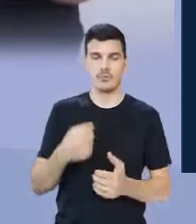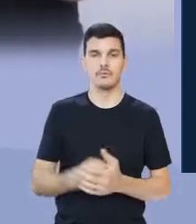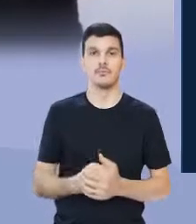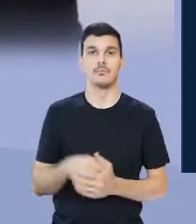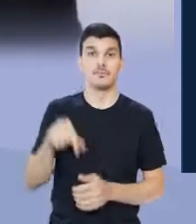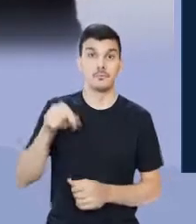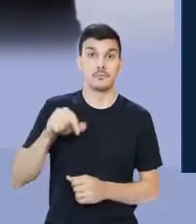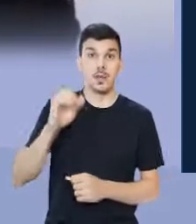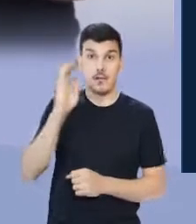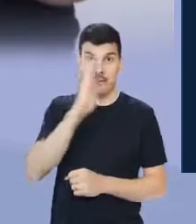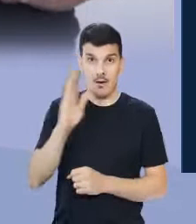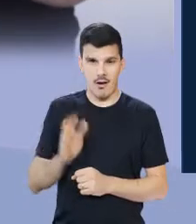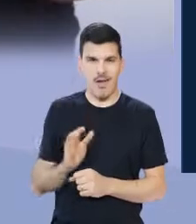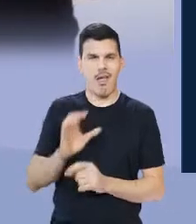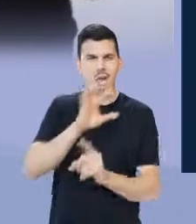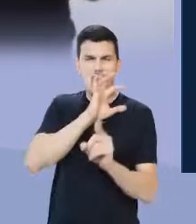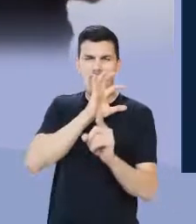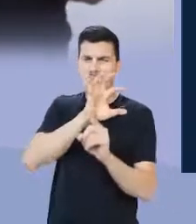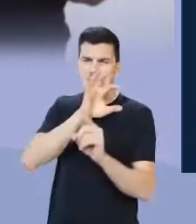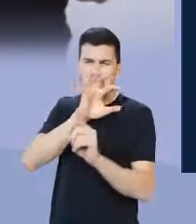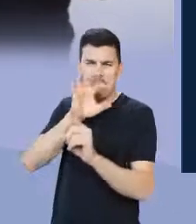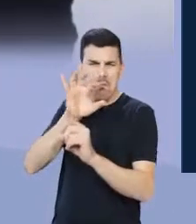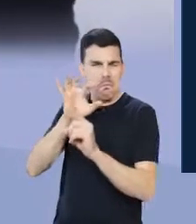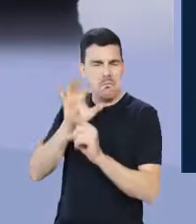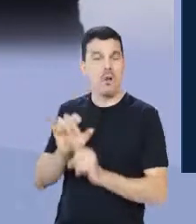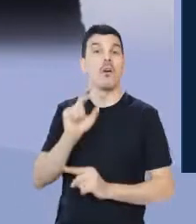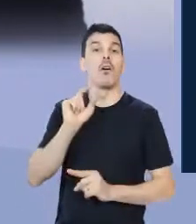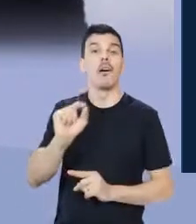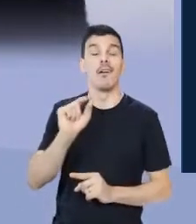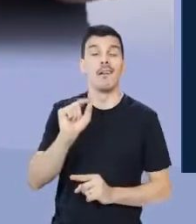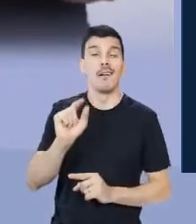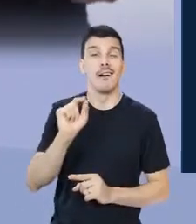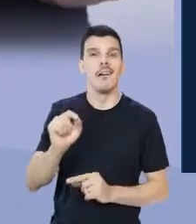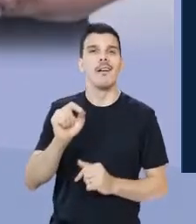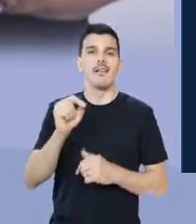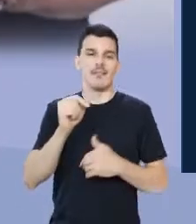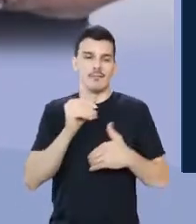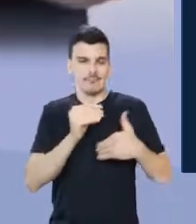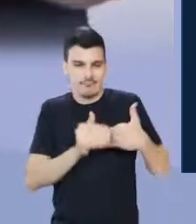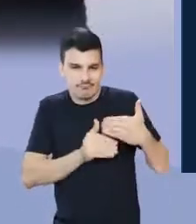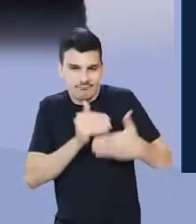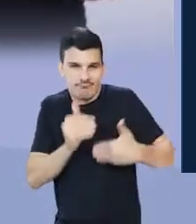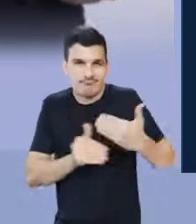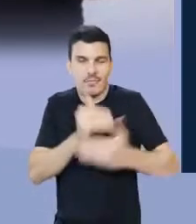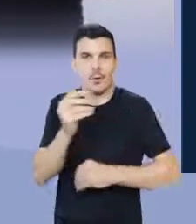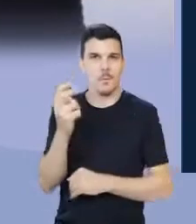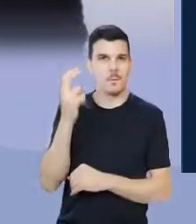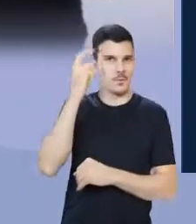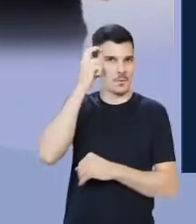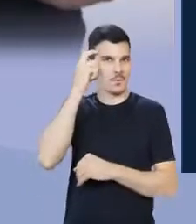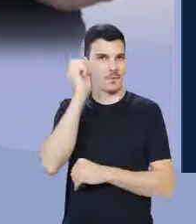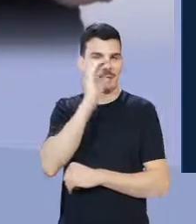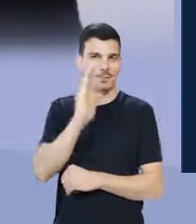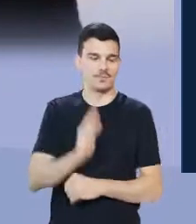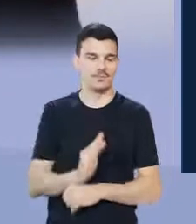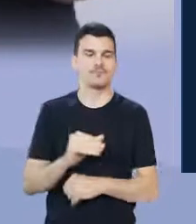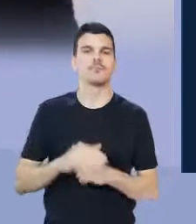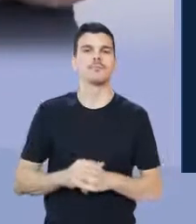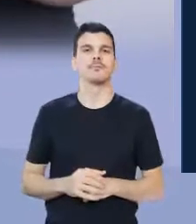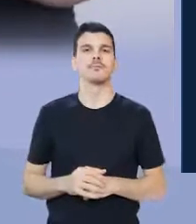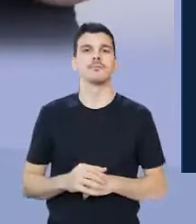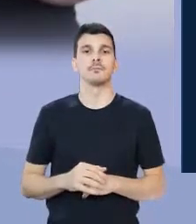XX, no Brasil, influenciando diretamente a produção